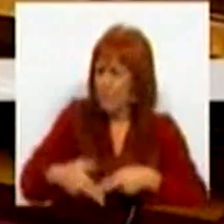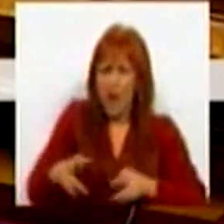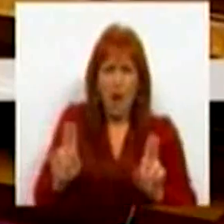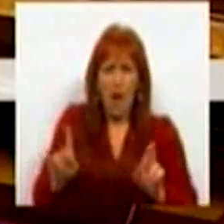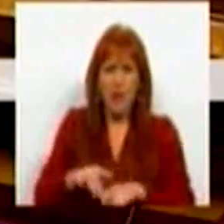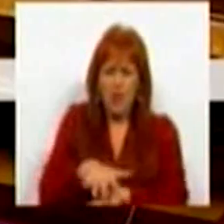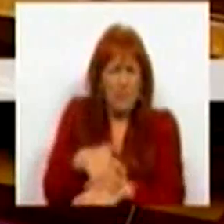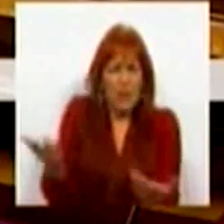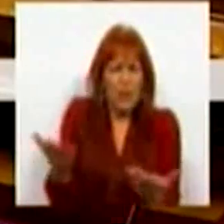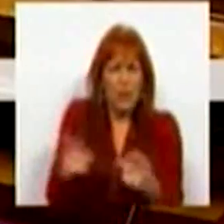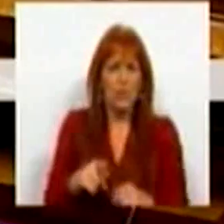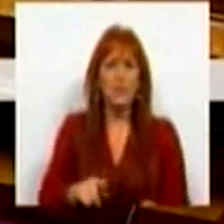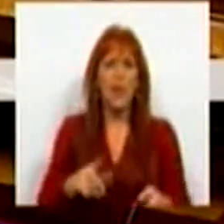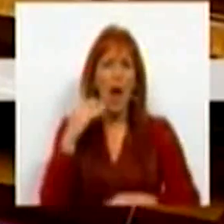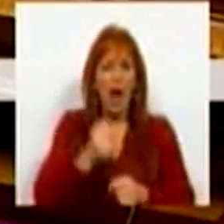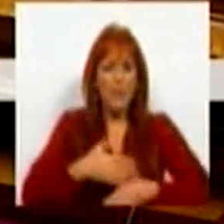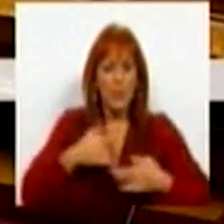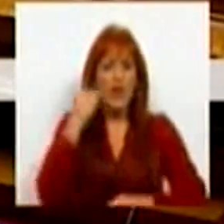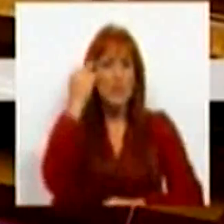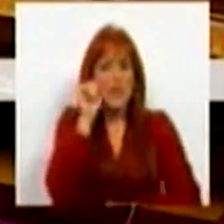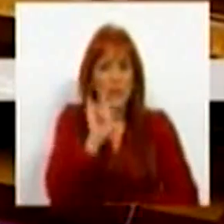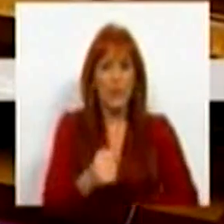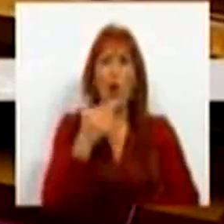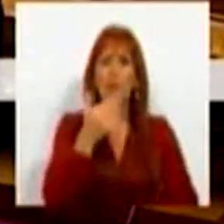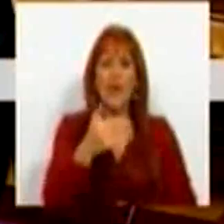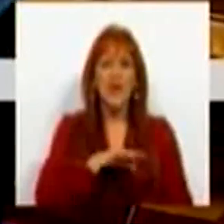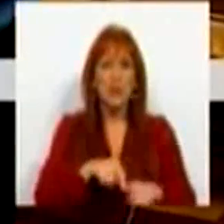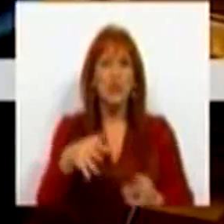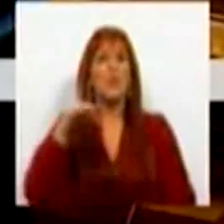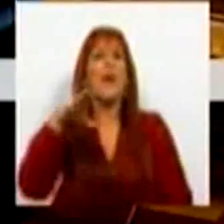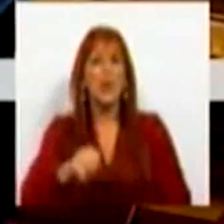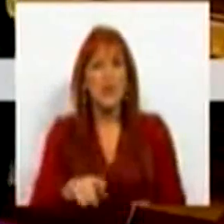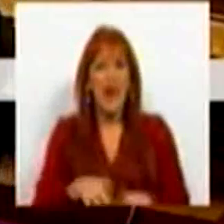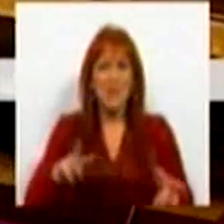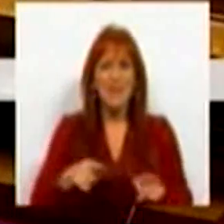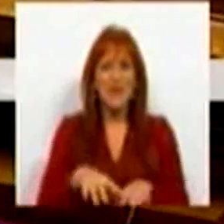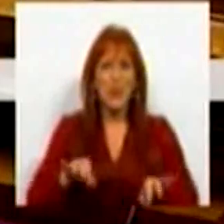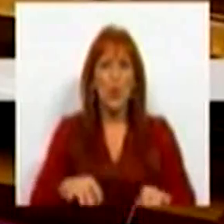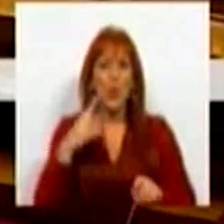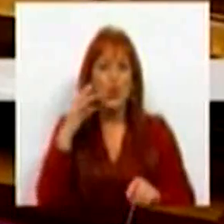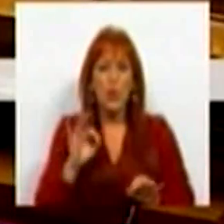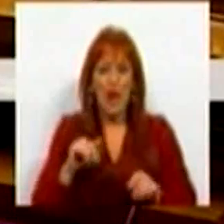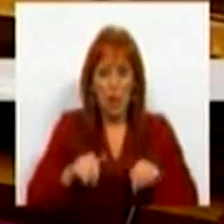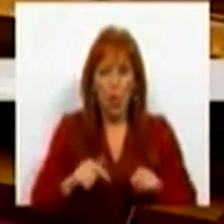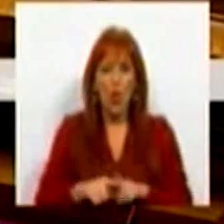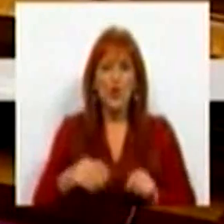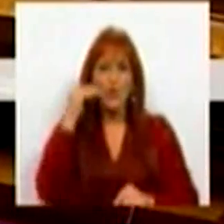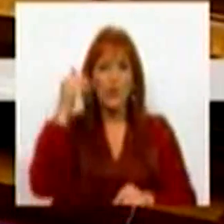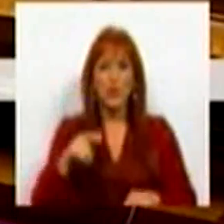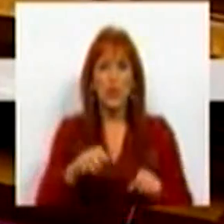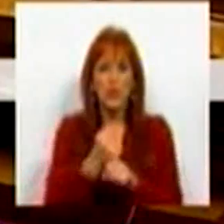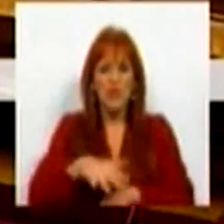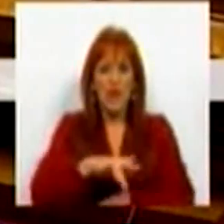interrupções administrativas à profissão e a uma especialidade. Obrigado, Sr. Para o PS, importa cuidar hoje do futuro do Serviço Nacional de